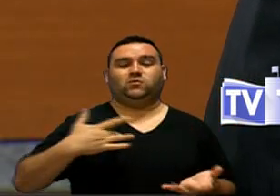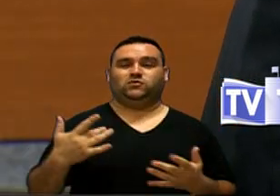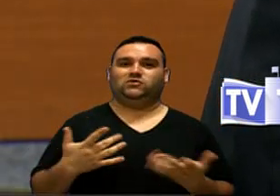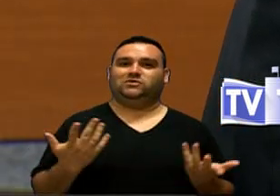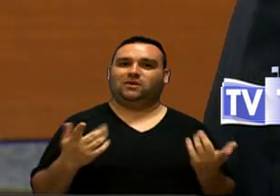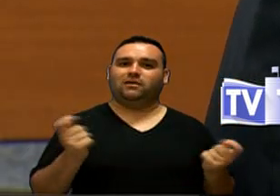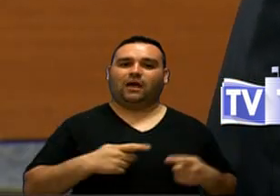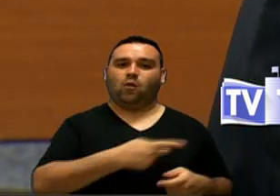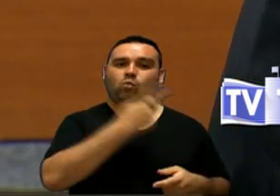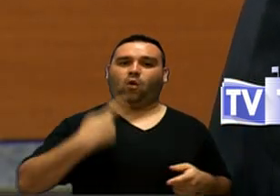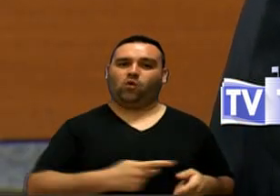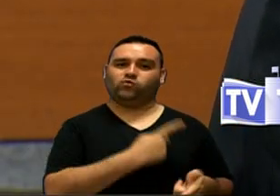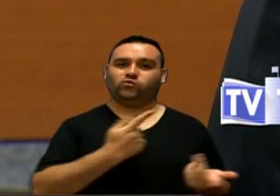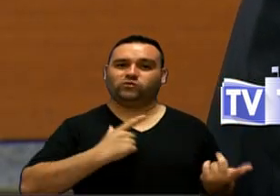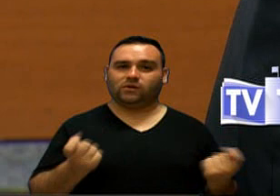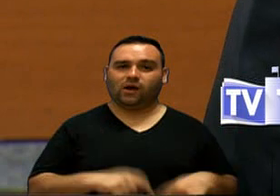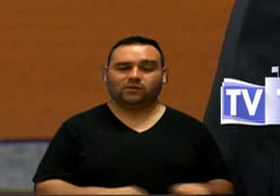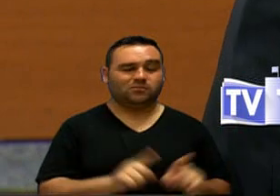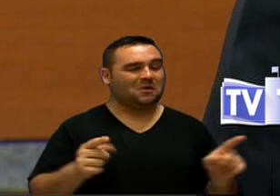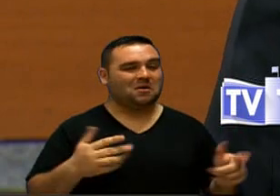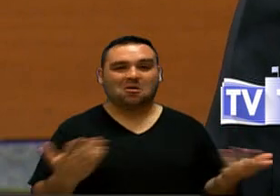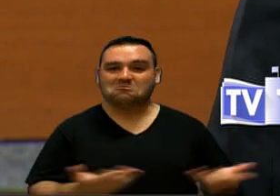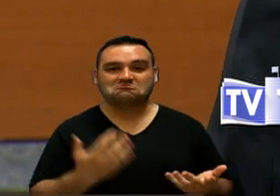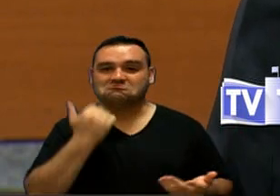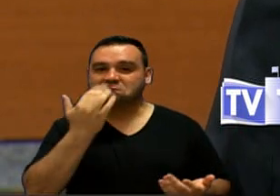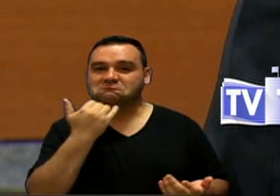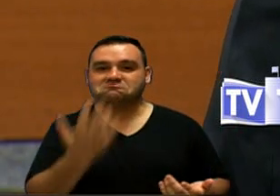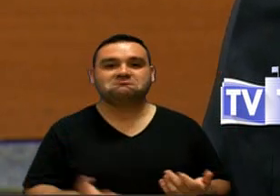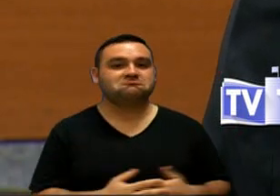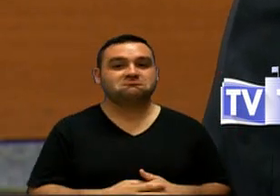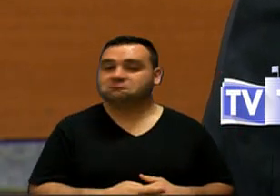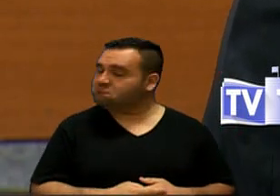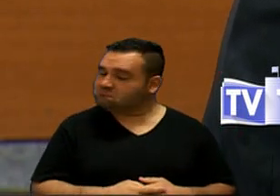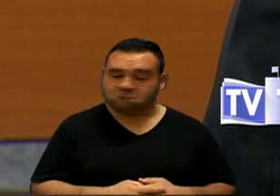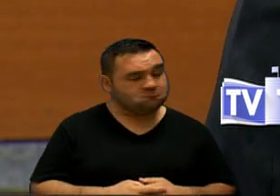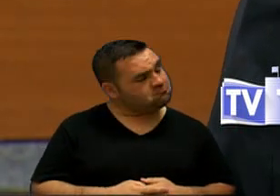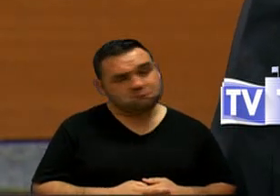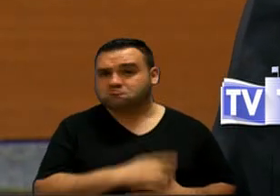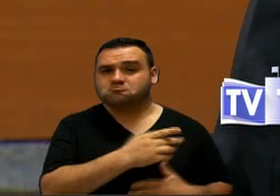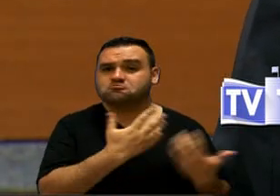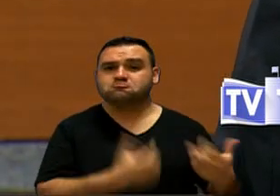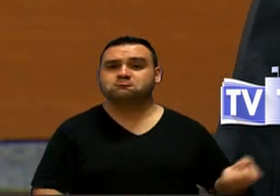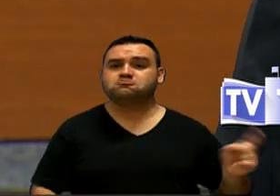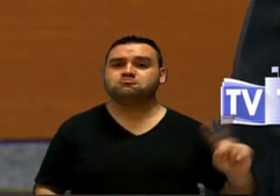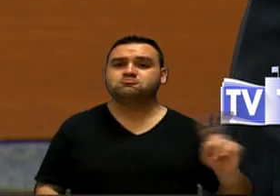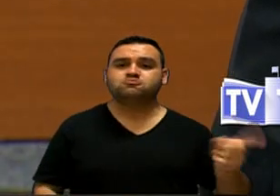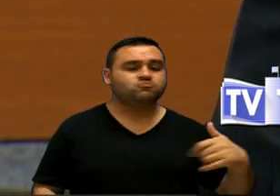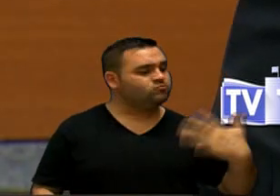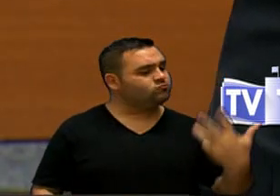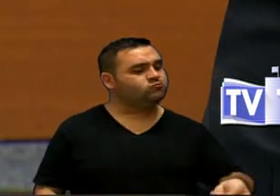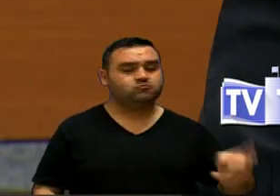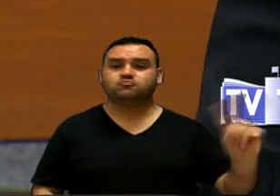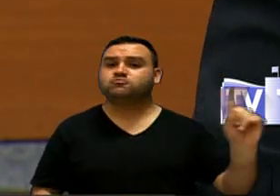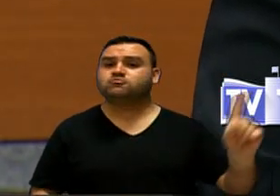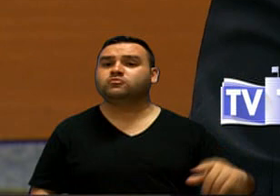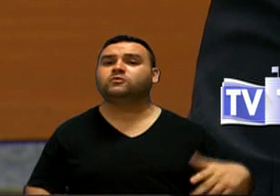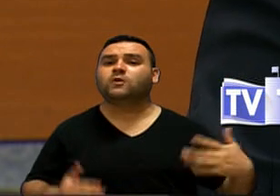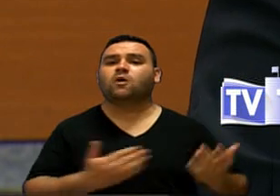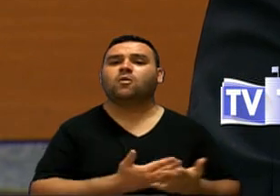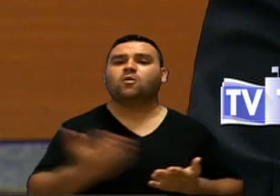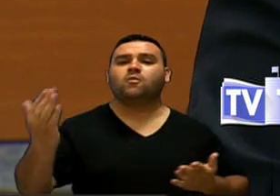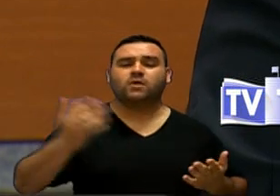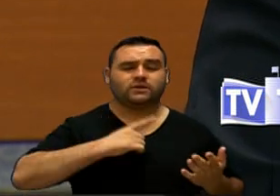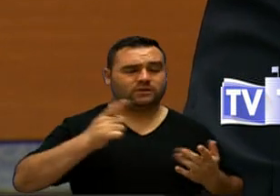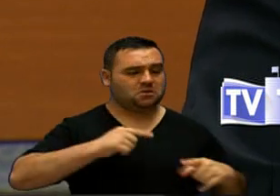postinho. Claro. O médico poderia fazer. Nem assim, presidente do sindicato, eles aceitaram.